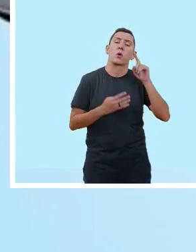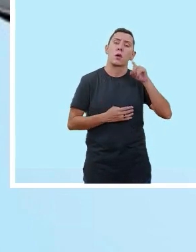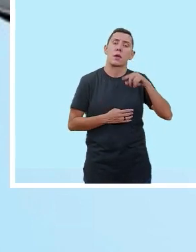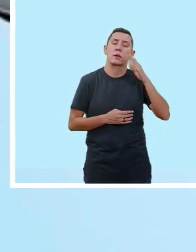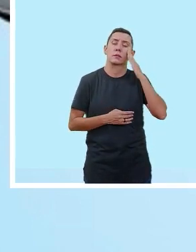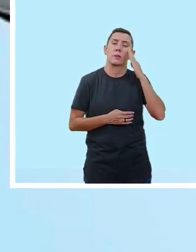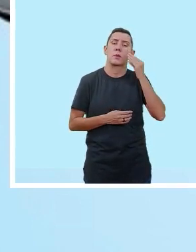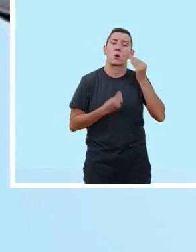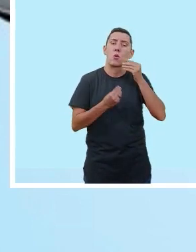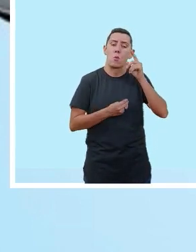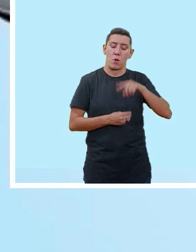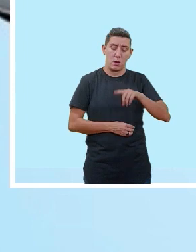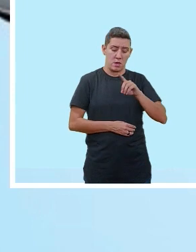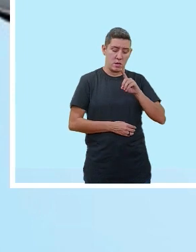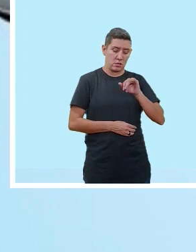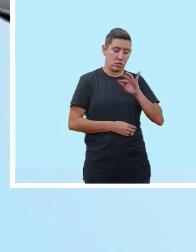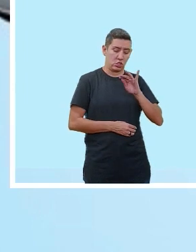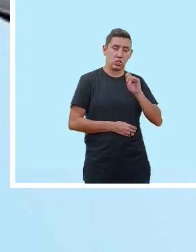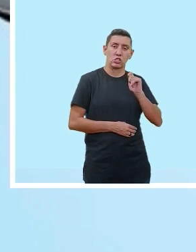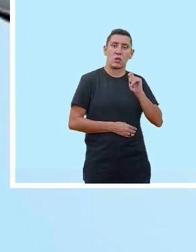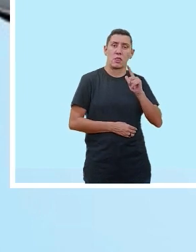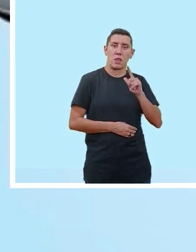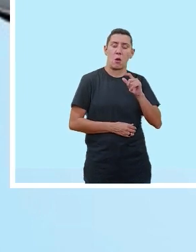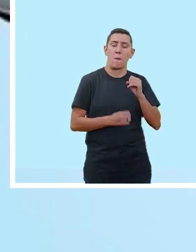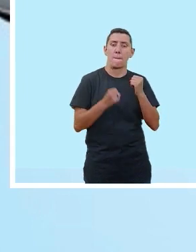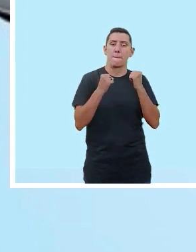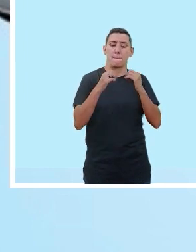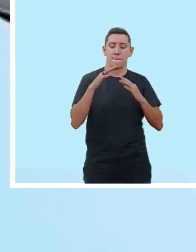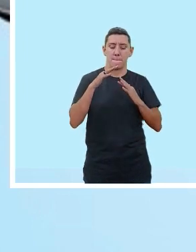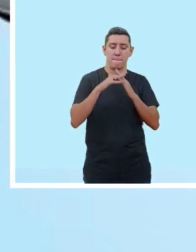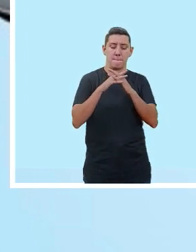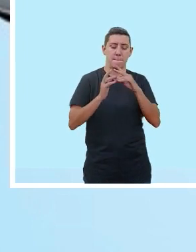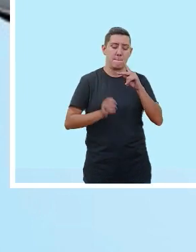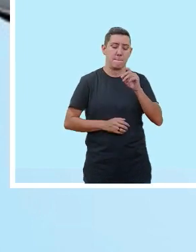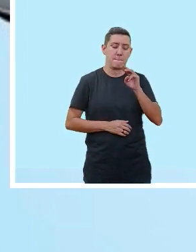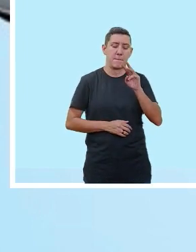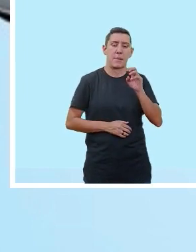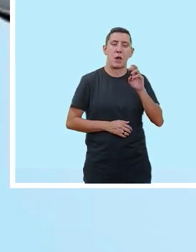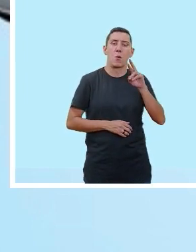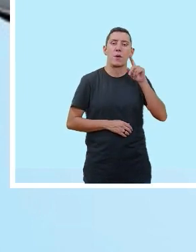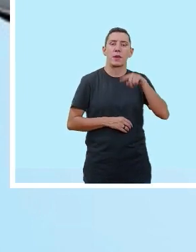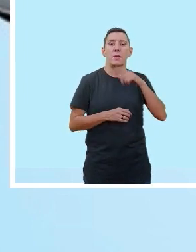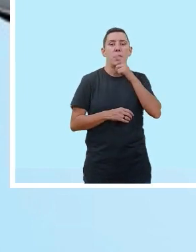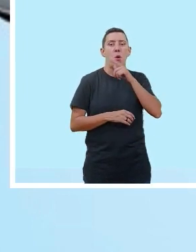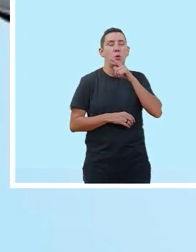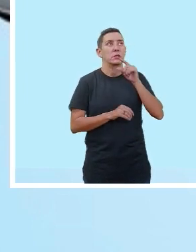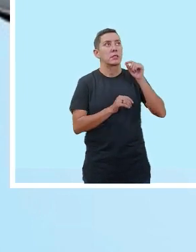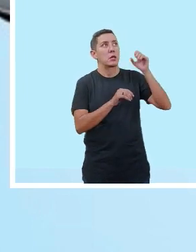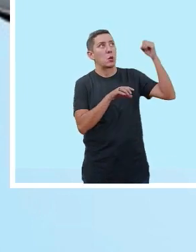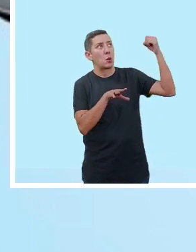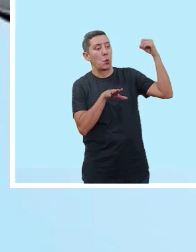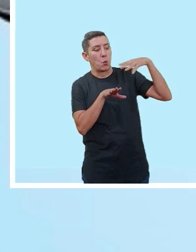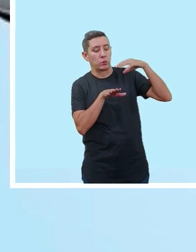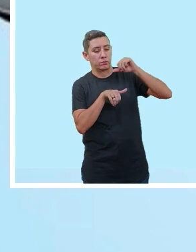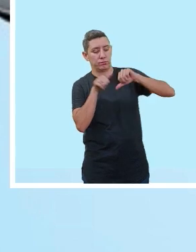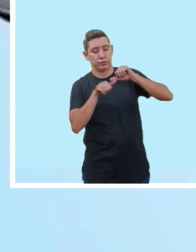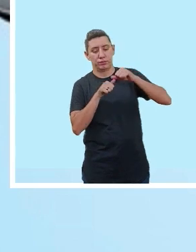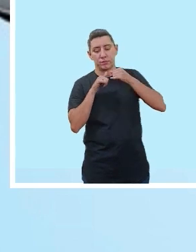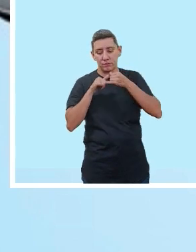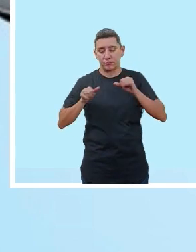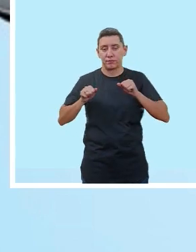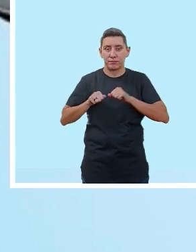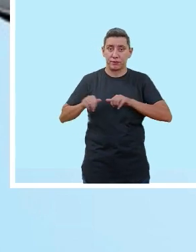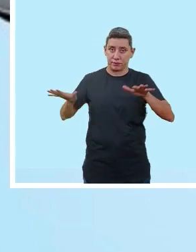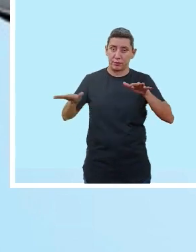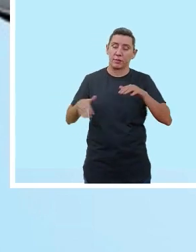Power, responsável pelas soluções de infraestrutura de energia digital, que é o nosso foco aqui hoje, tá? Então,